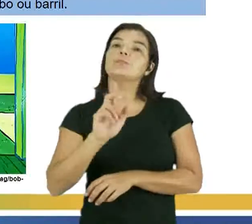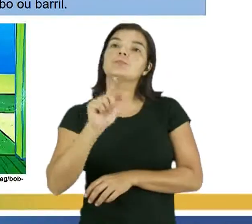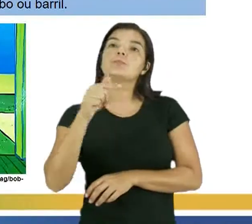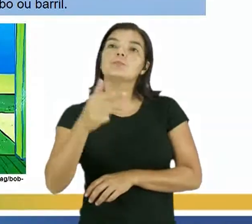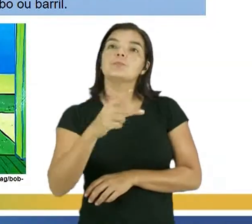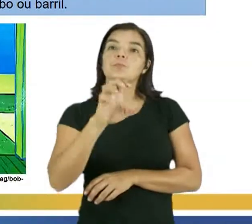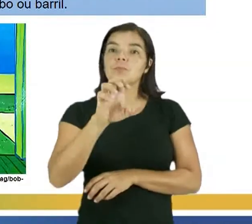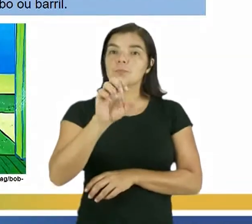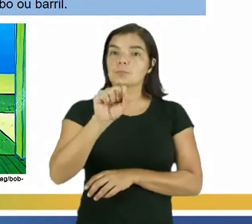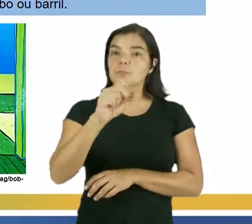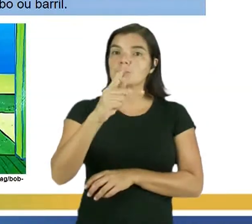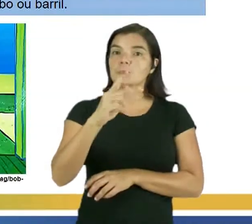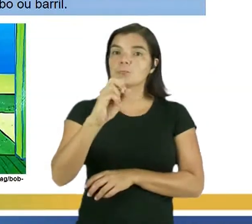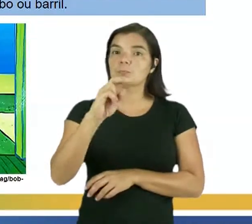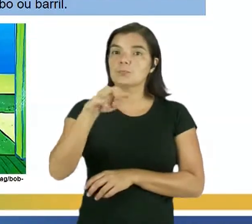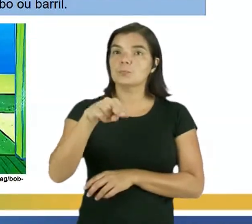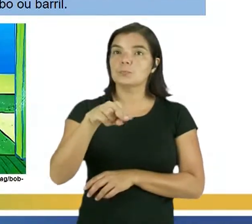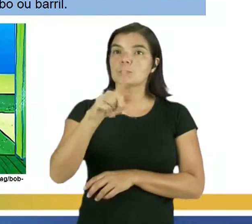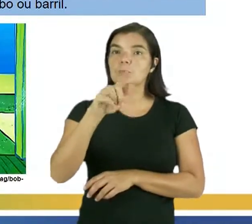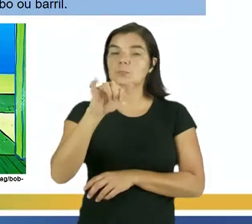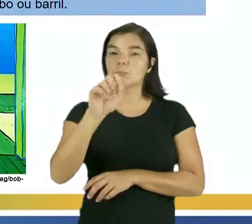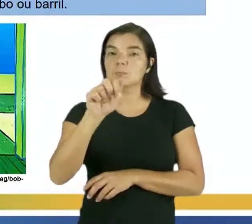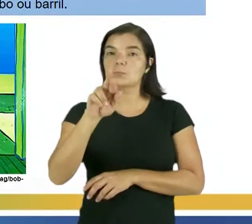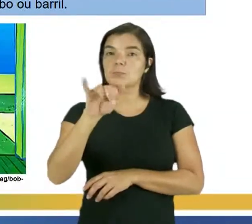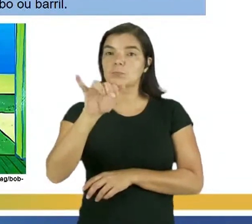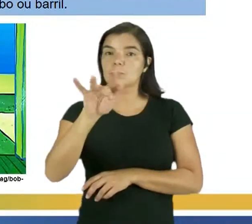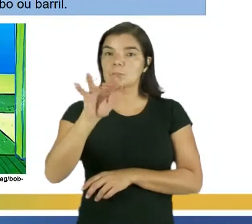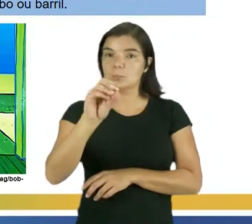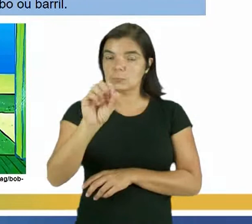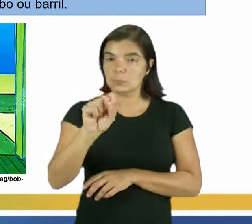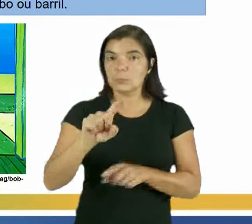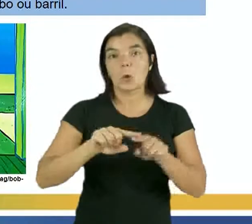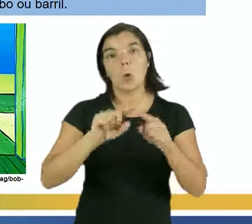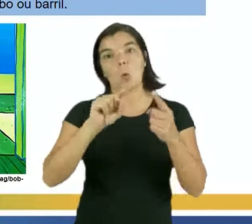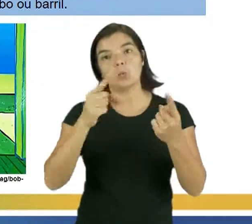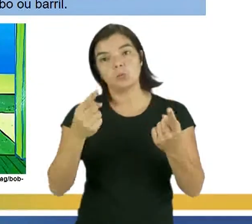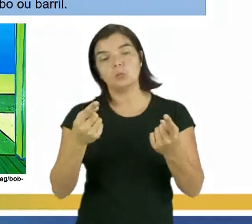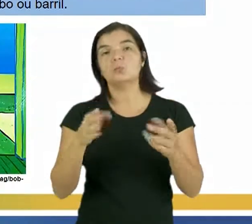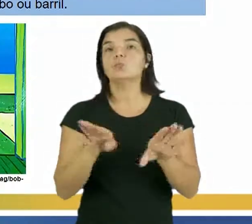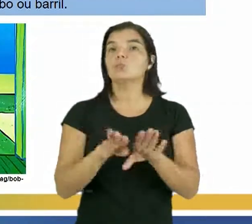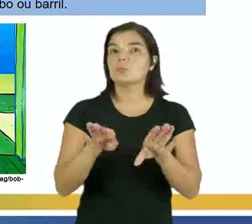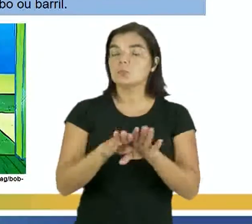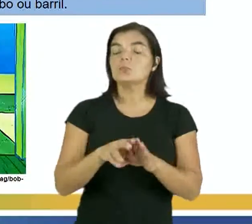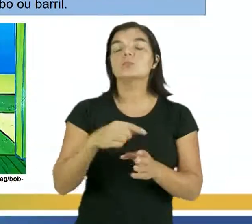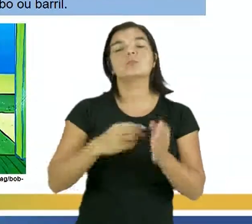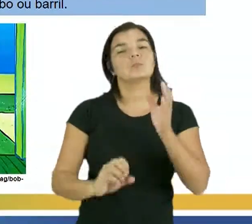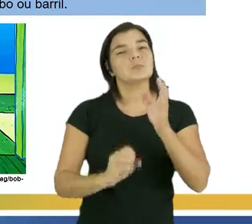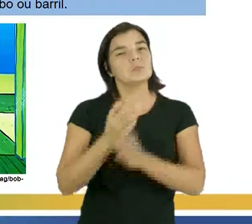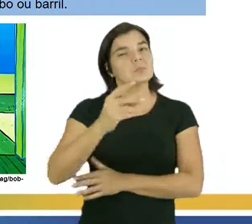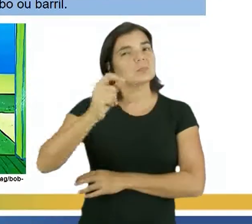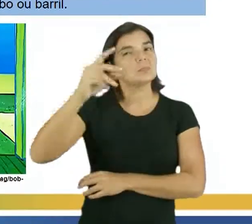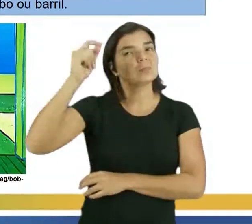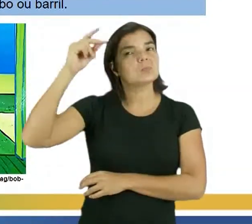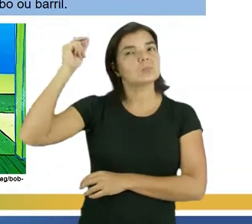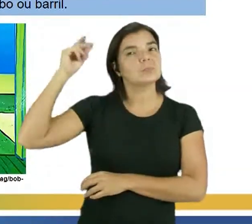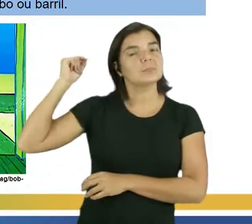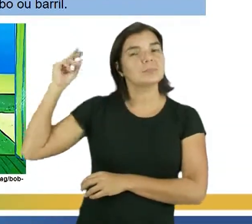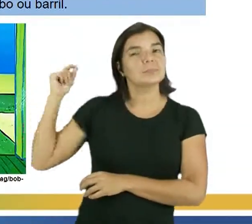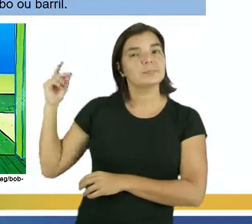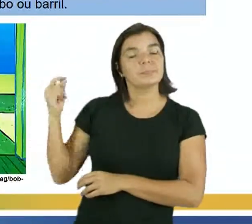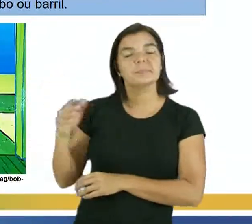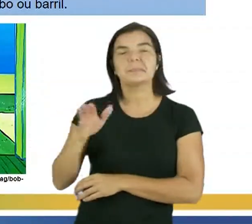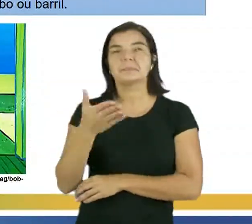de espongiários, ou simplesmente ser chamados de esponjas, e que eles surgiram há muito tempo atrás, surgiram aí